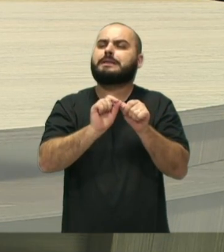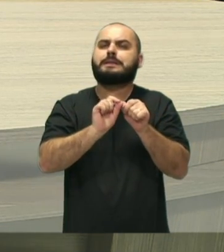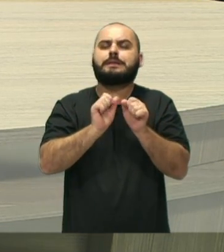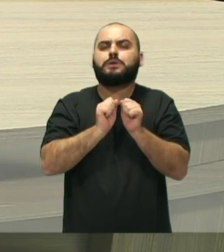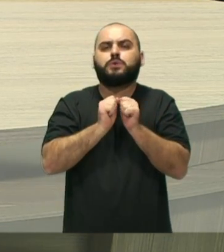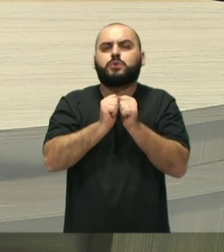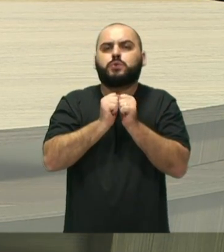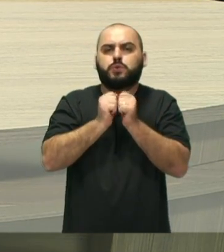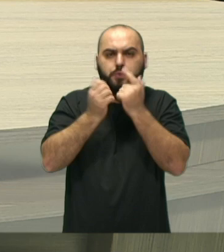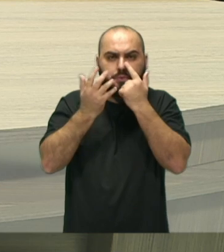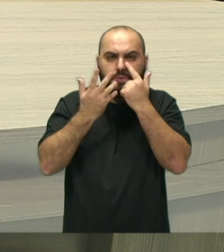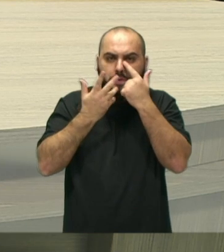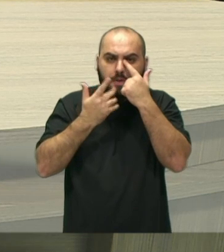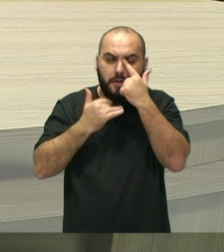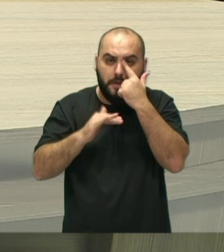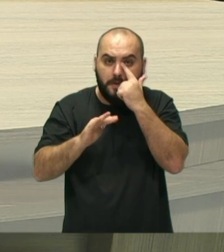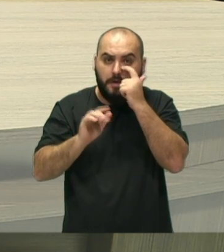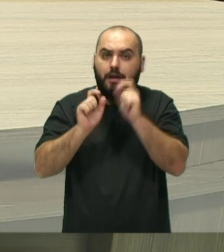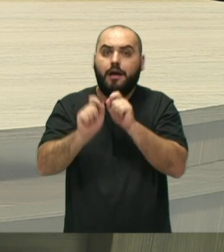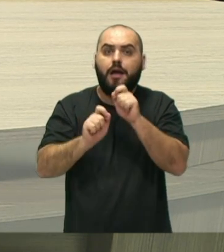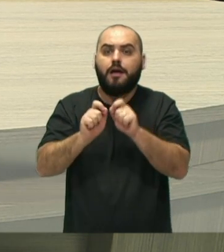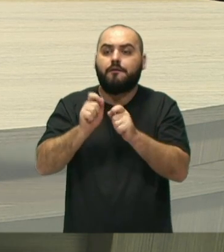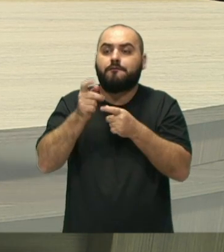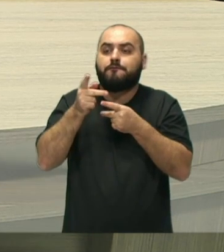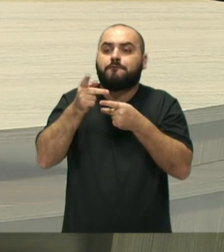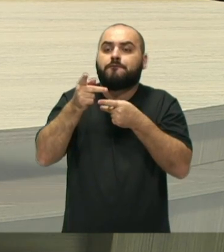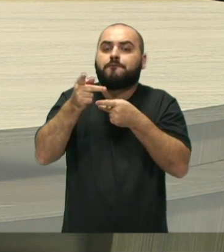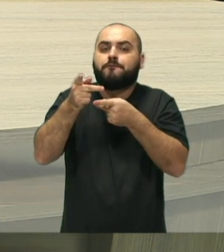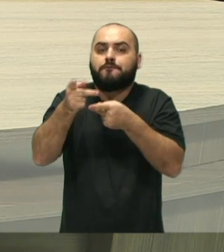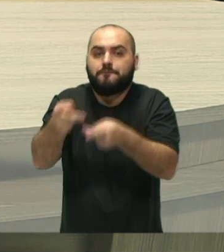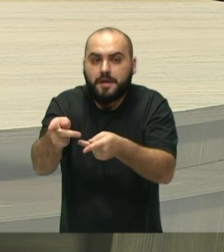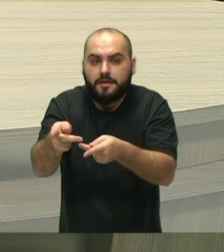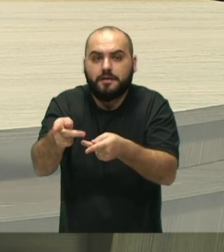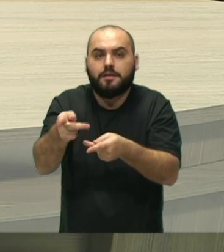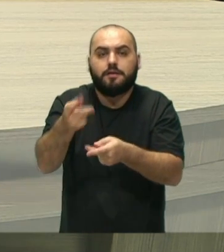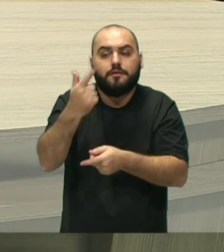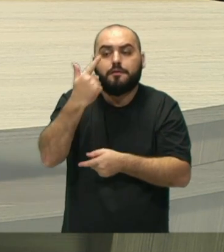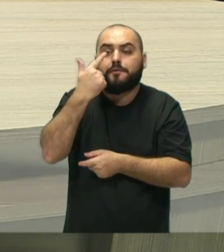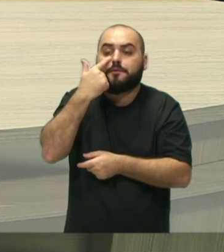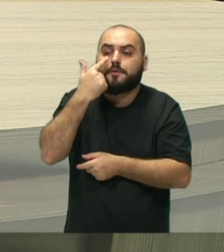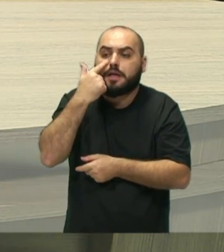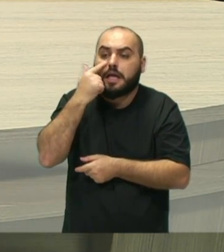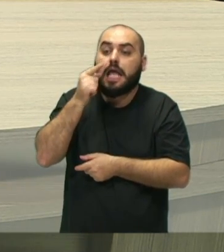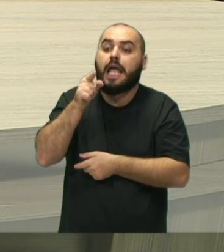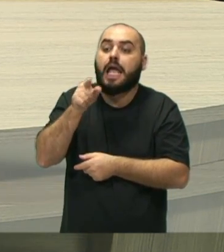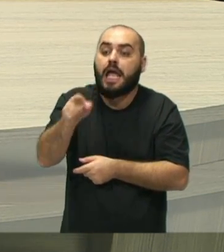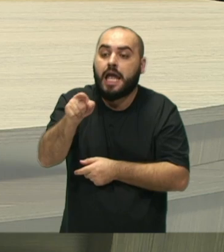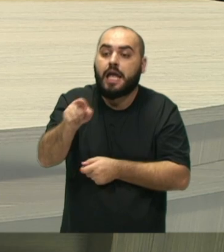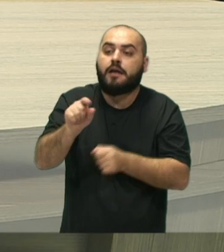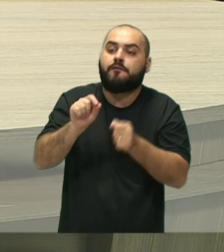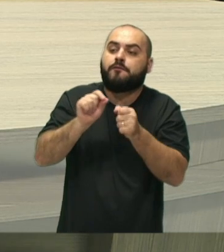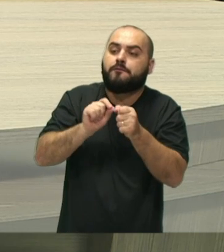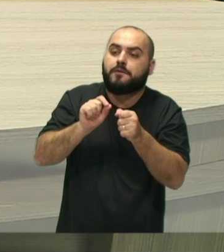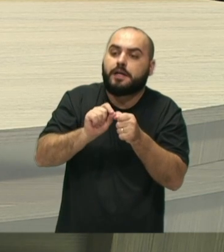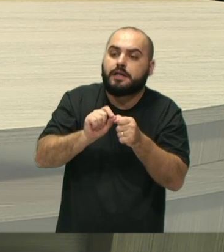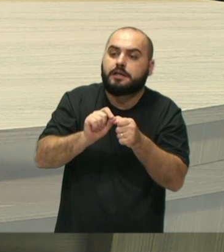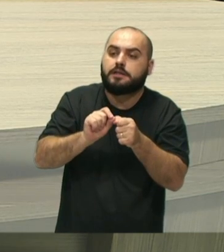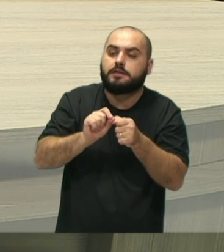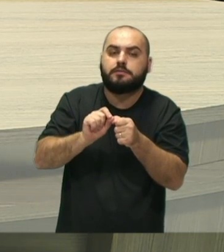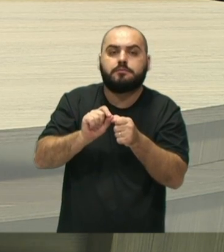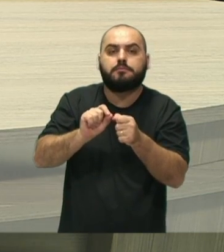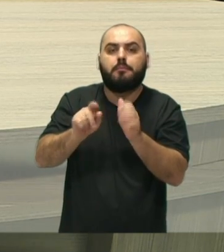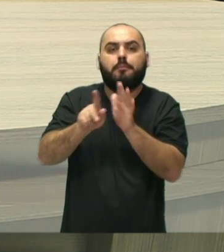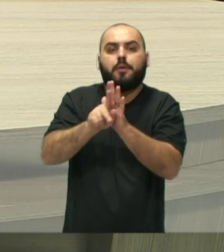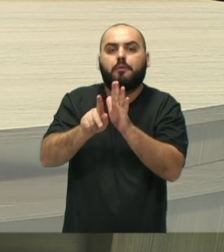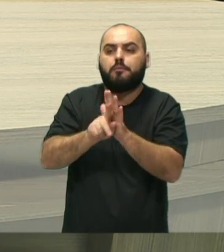vez mais é exercitar a escuta, prestar atenção no que eles estão traduzindo do